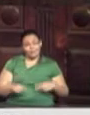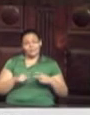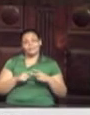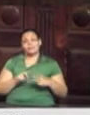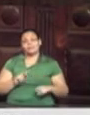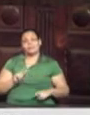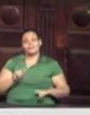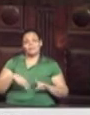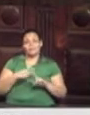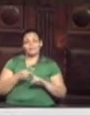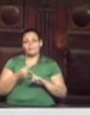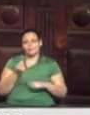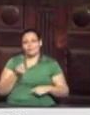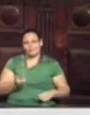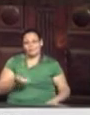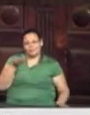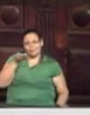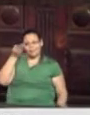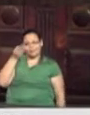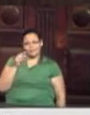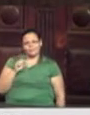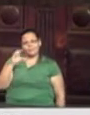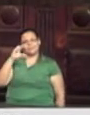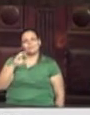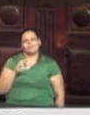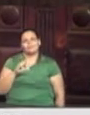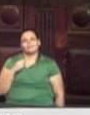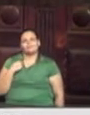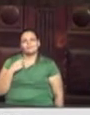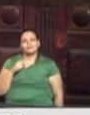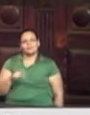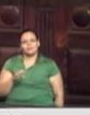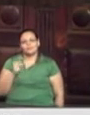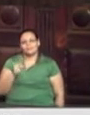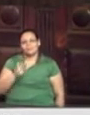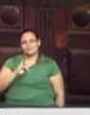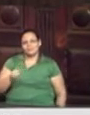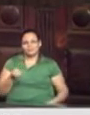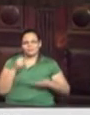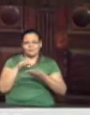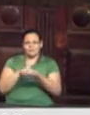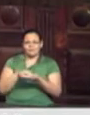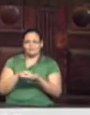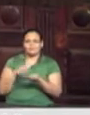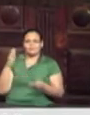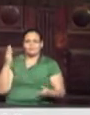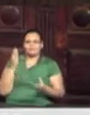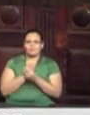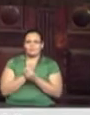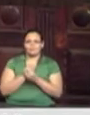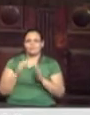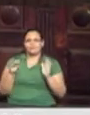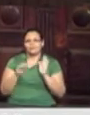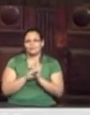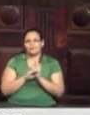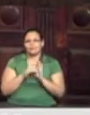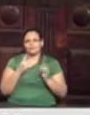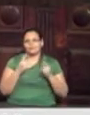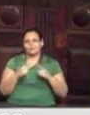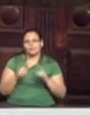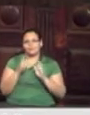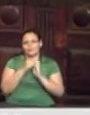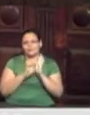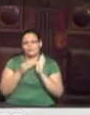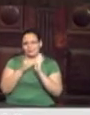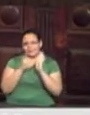ano. Arguímos no Tribunal de Justiça uma ação de inconstitucionalidade contra o decreto.